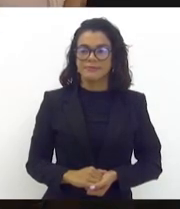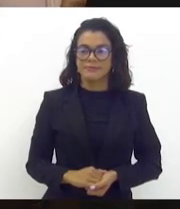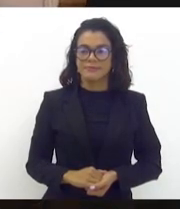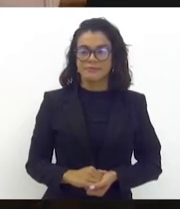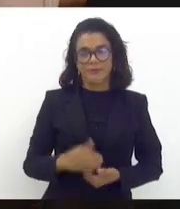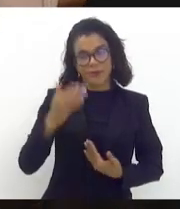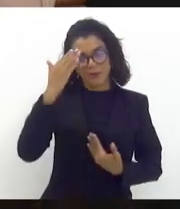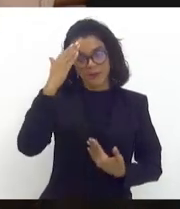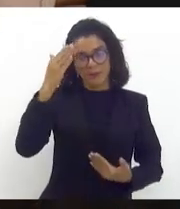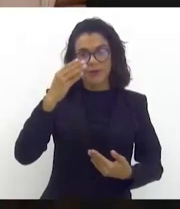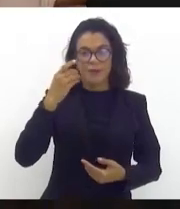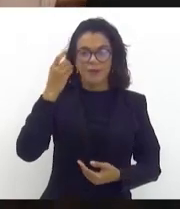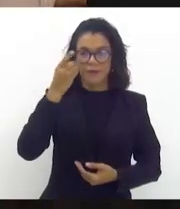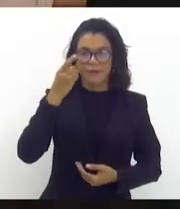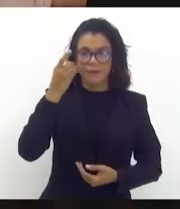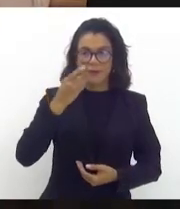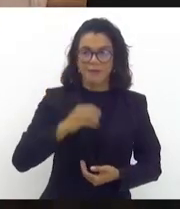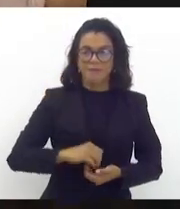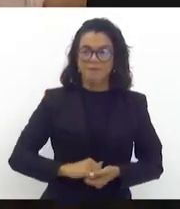Obrigado, deputada Marta Rocha.